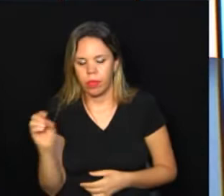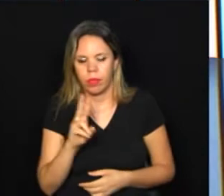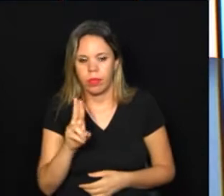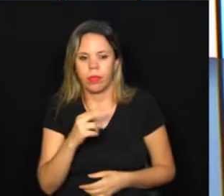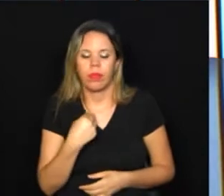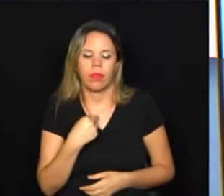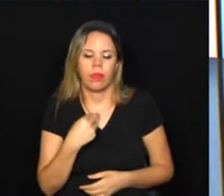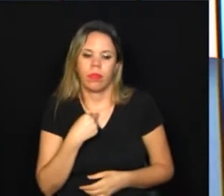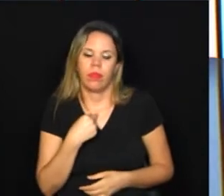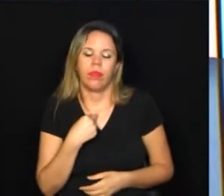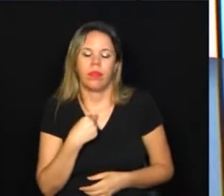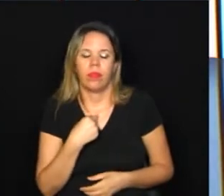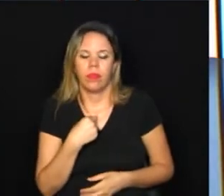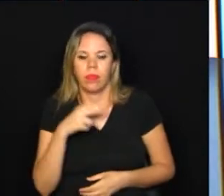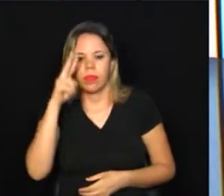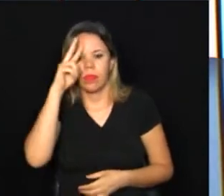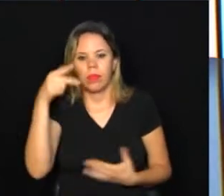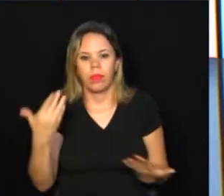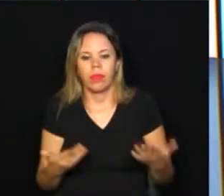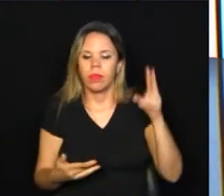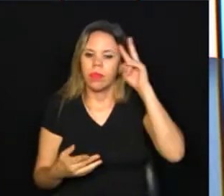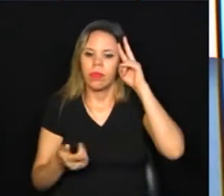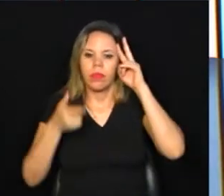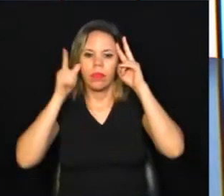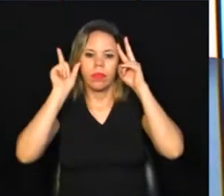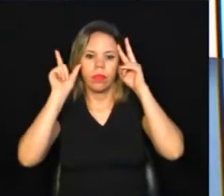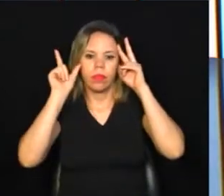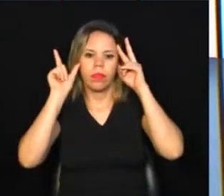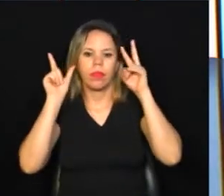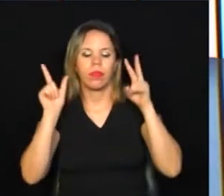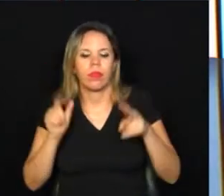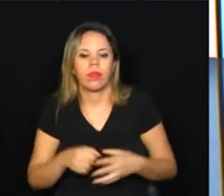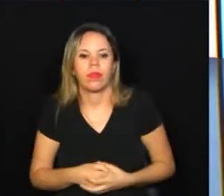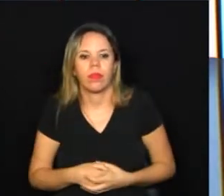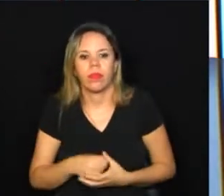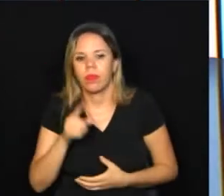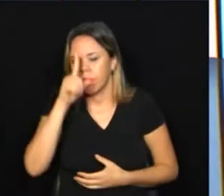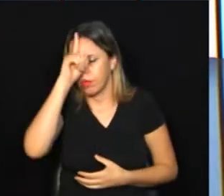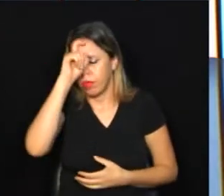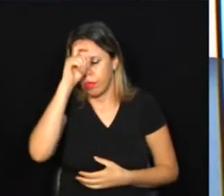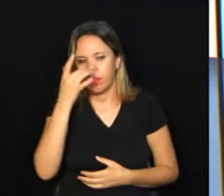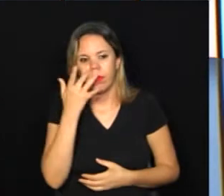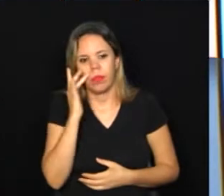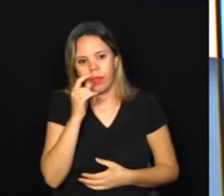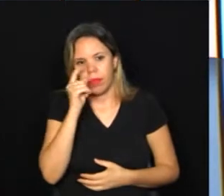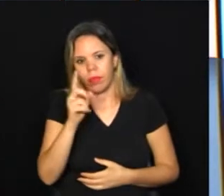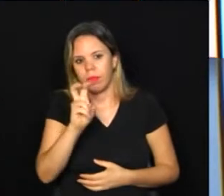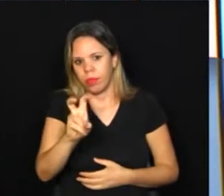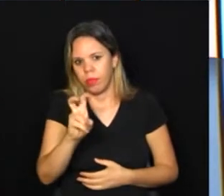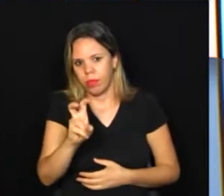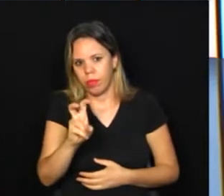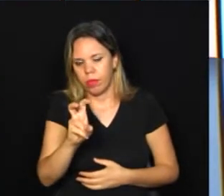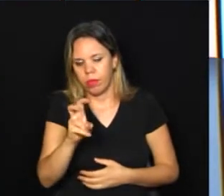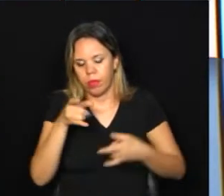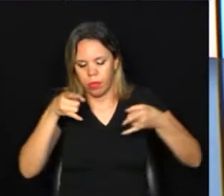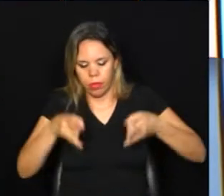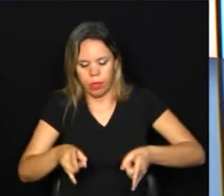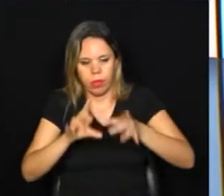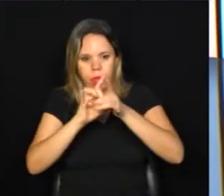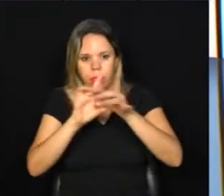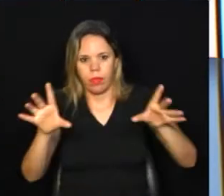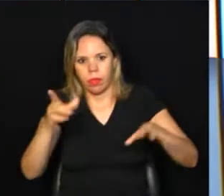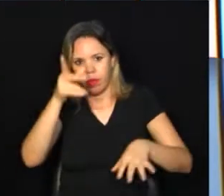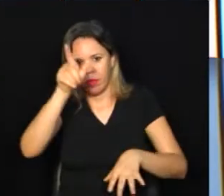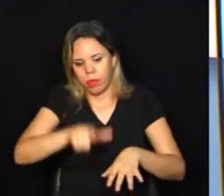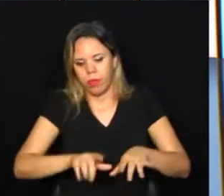ocupados. Lembrando que nessa segunda-feira, olha, o Ouro Verde abriu mais 5 leitos disponíveis para os